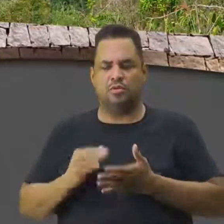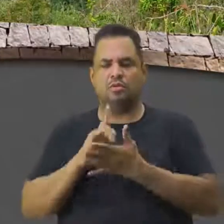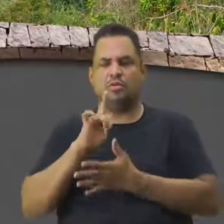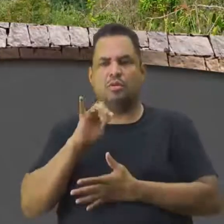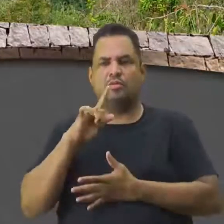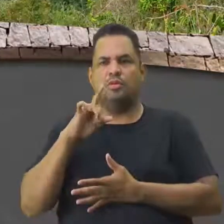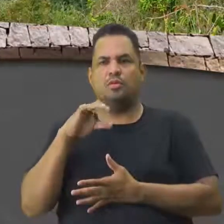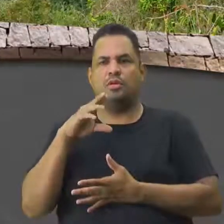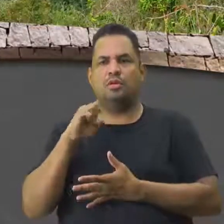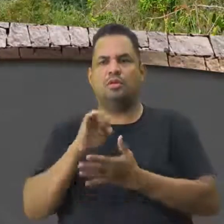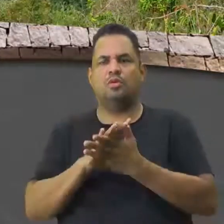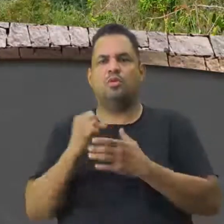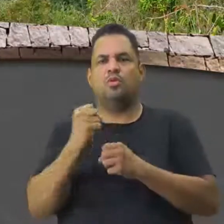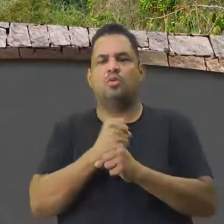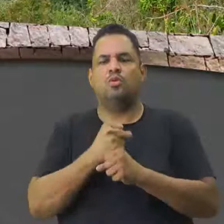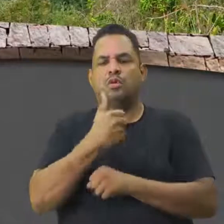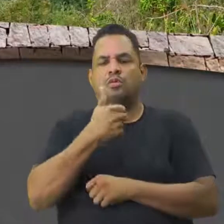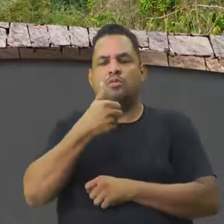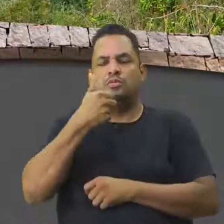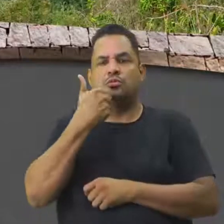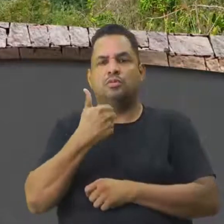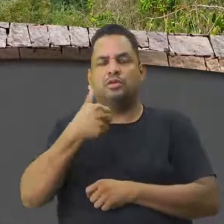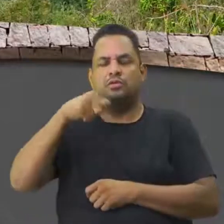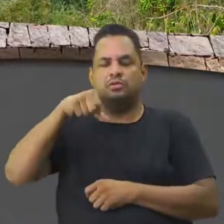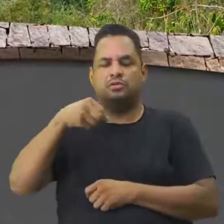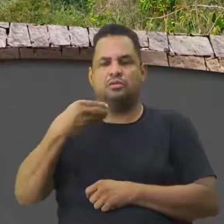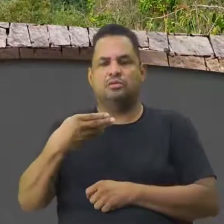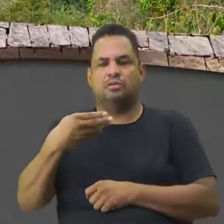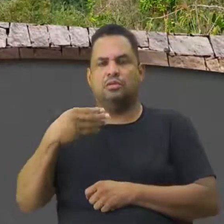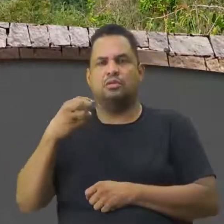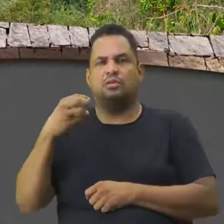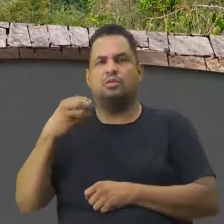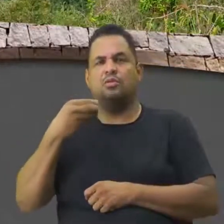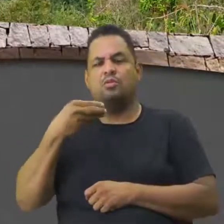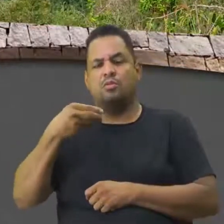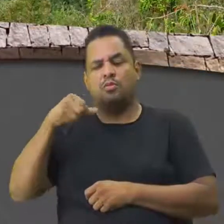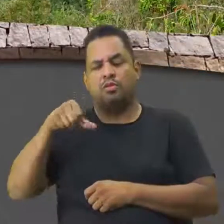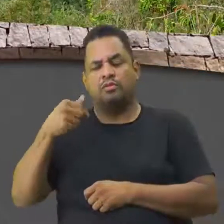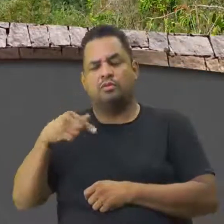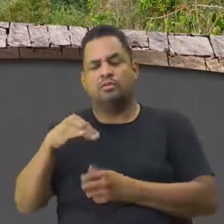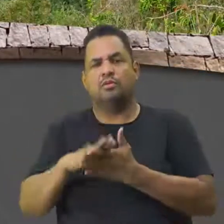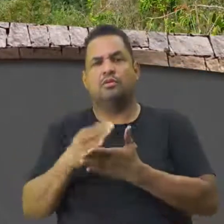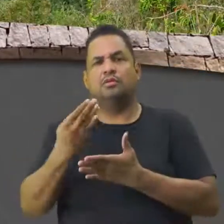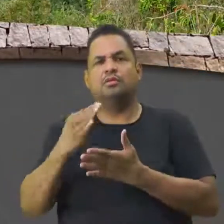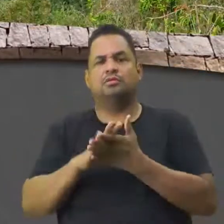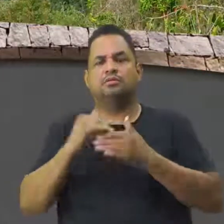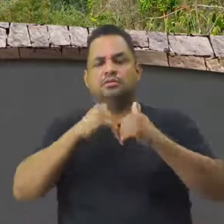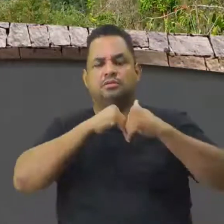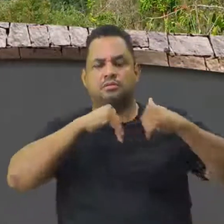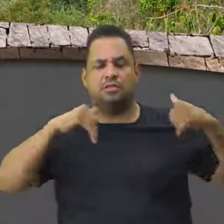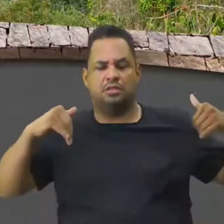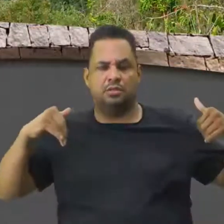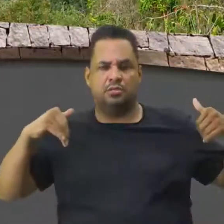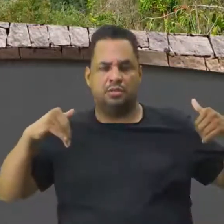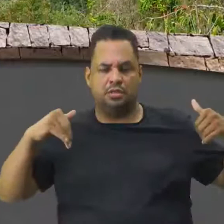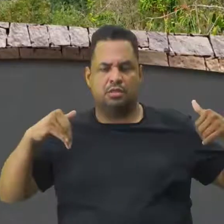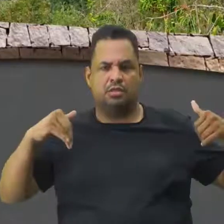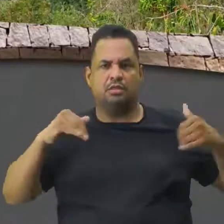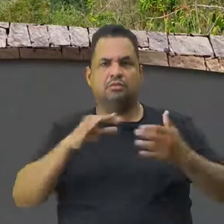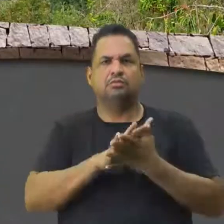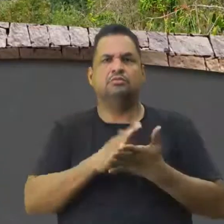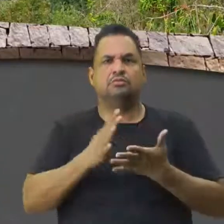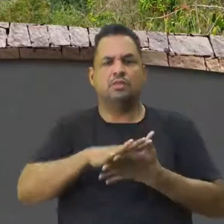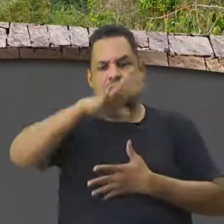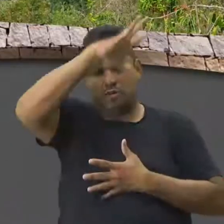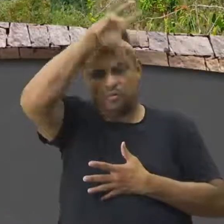1943, desmembrado do Mato Grosso e do Amazonas.